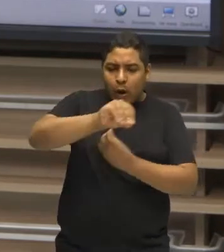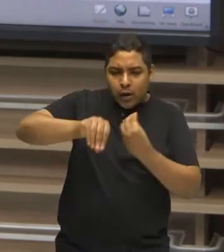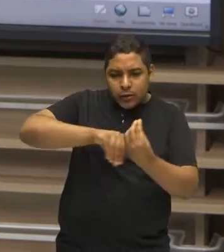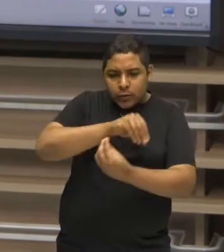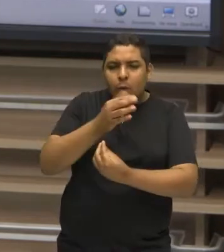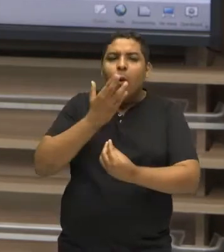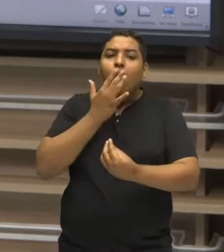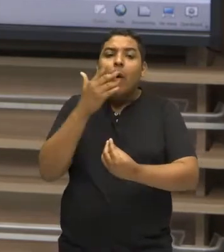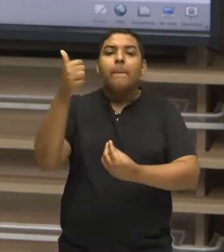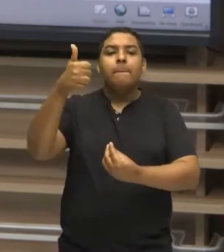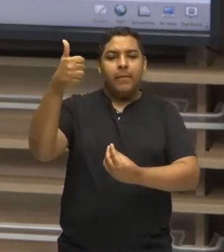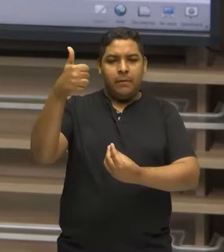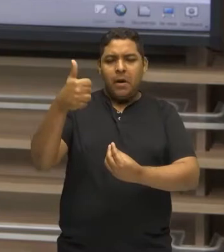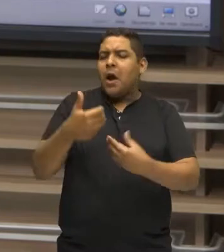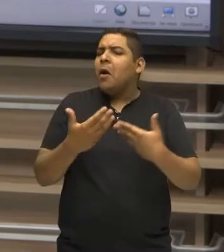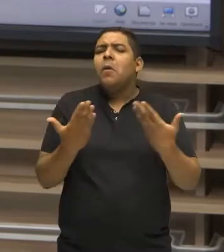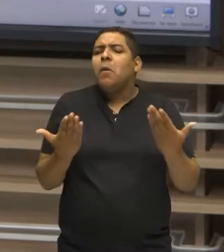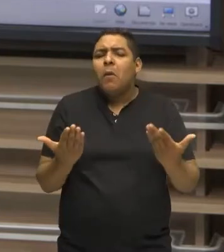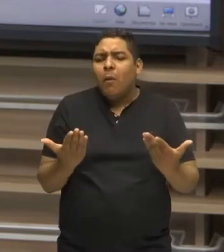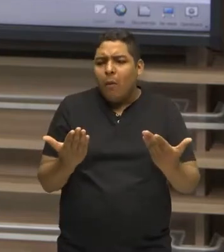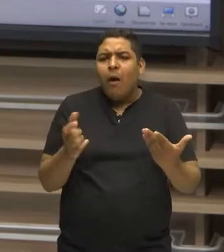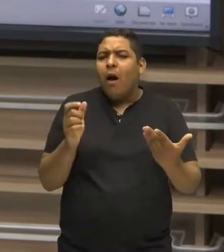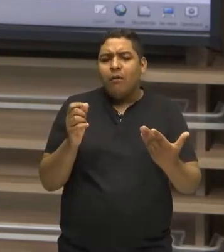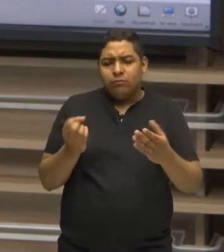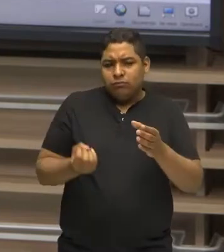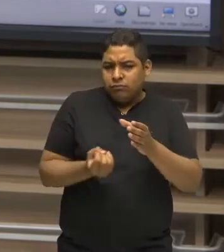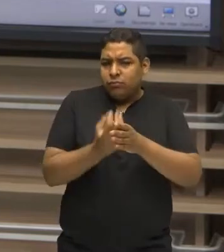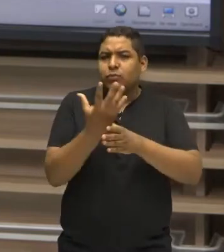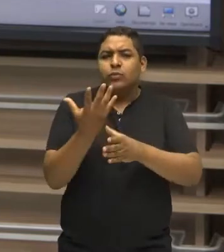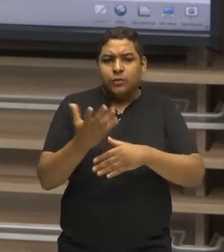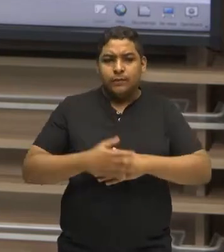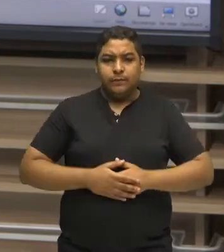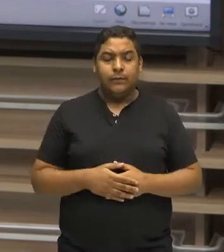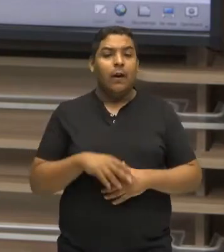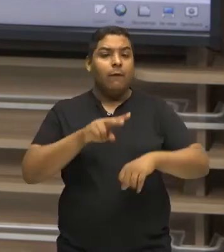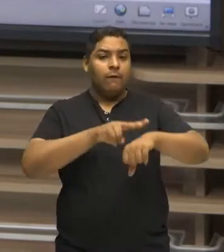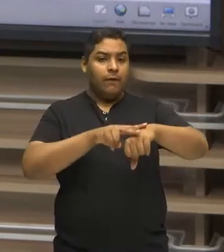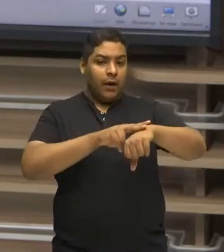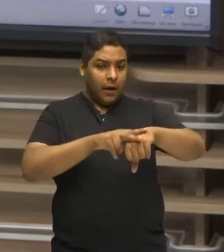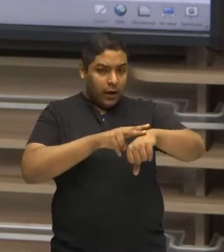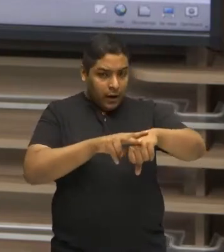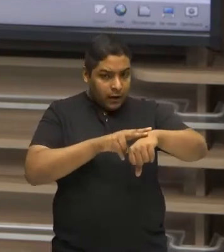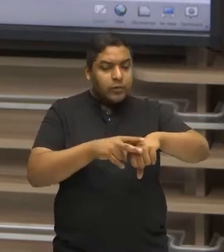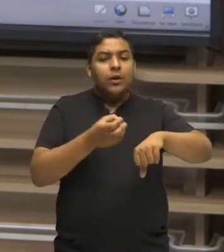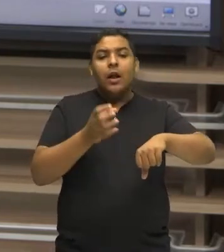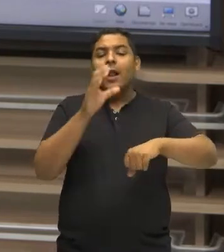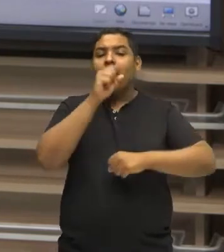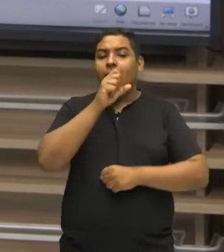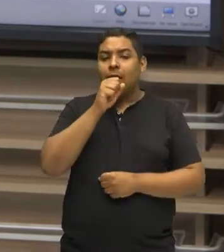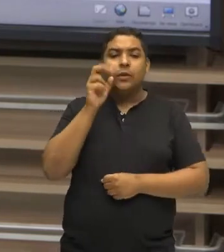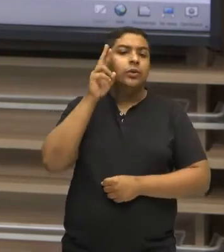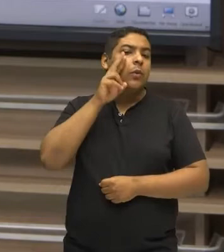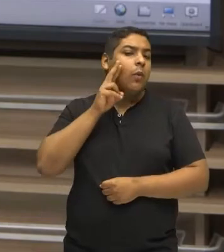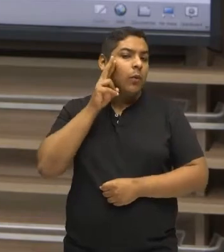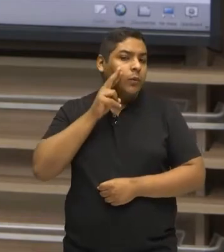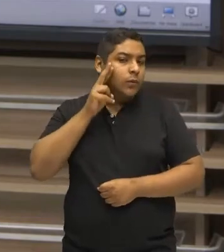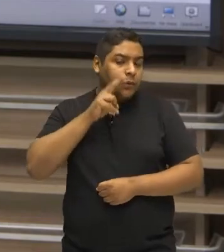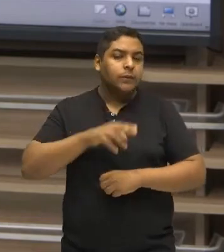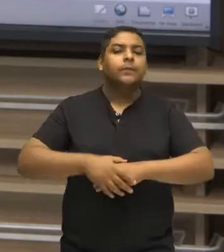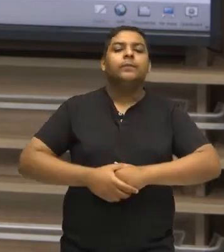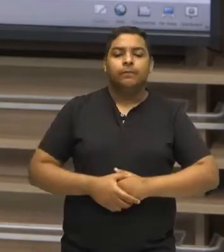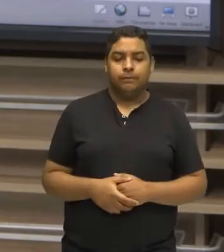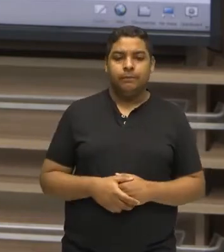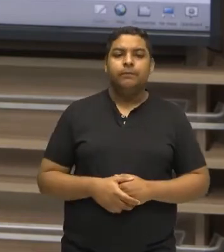cores primárias. E qual foram essas cores que surgiram? Foram o verde, o laranja e o roxo, não foi isso? Então, e a gente vai